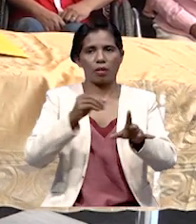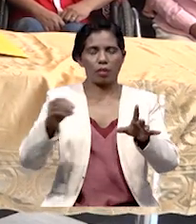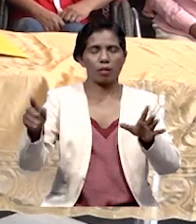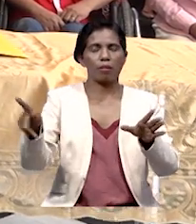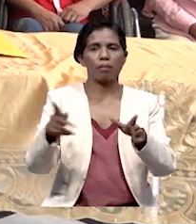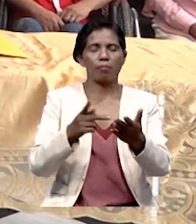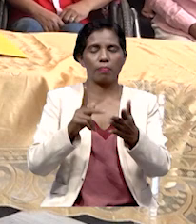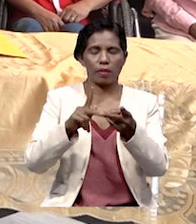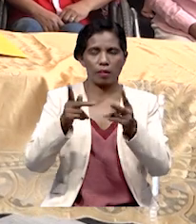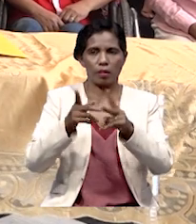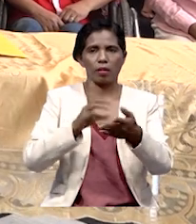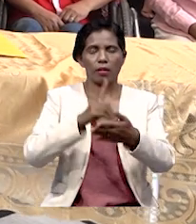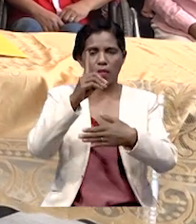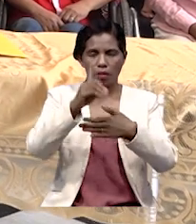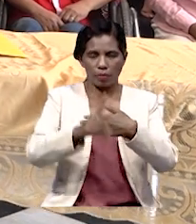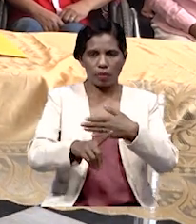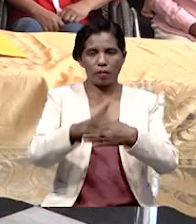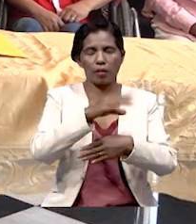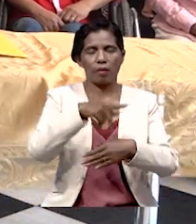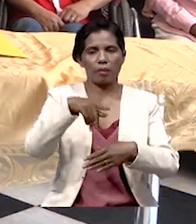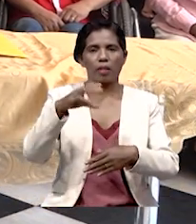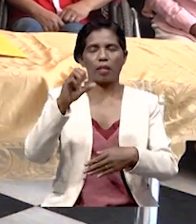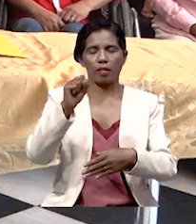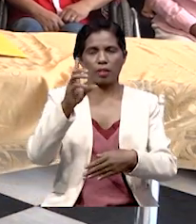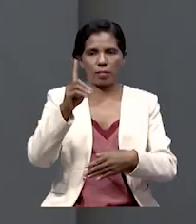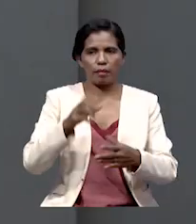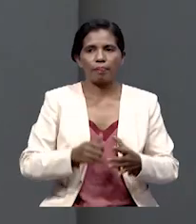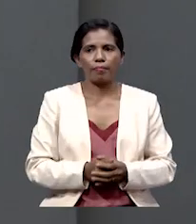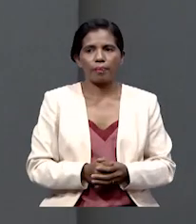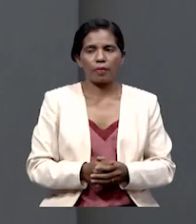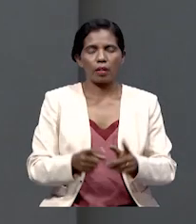parceiro desenvolvimento humano PSD. O hinene